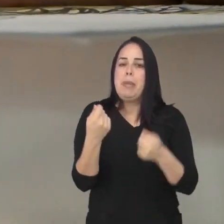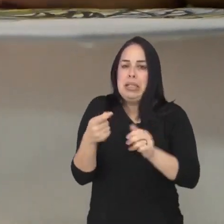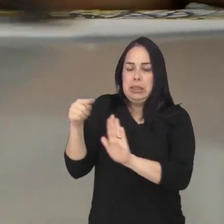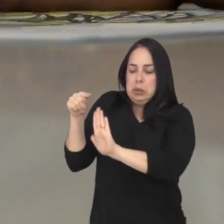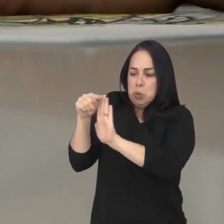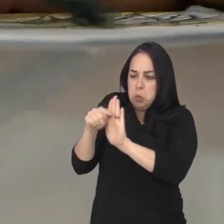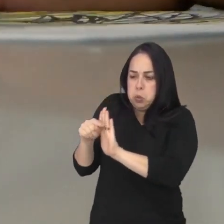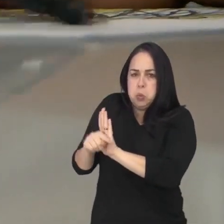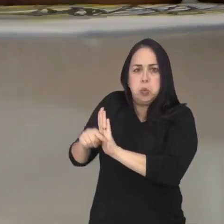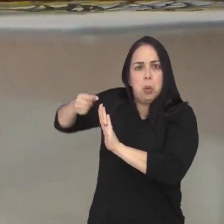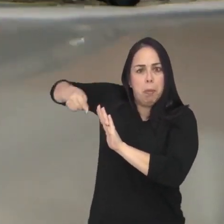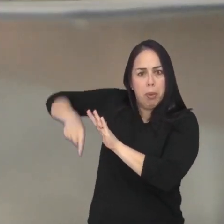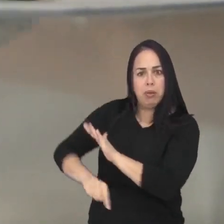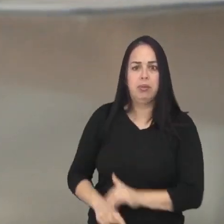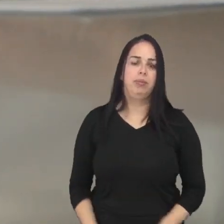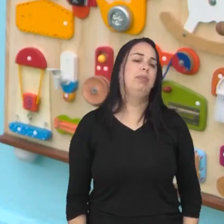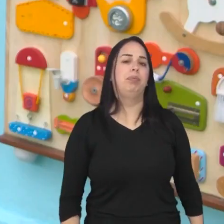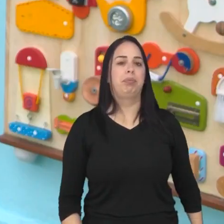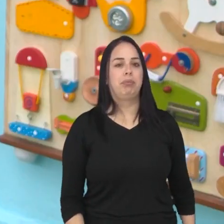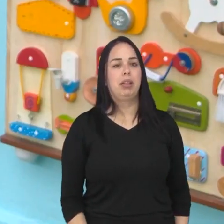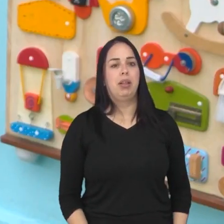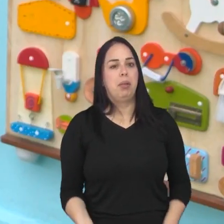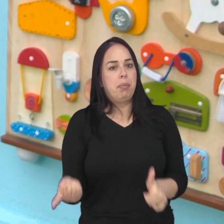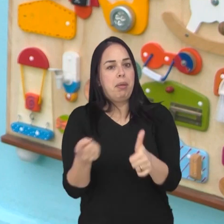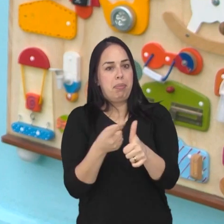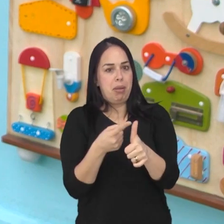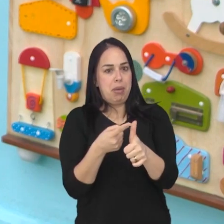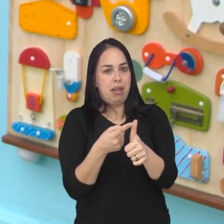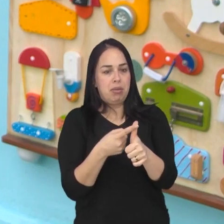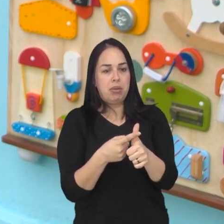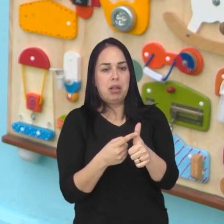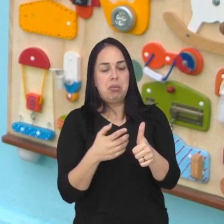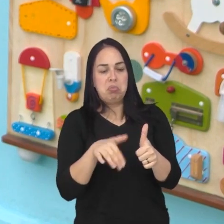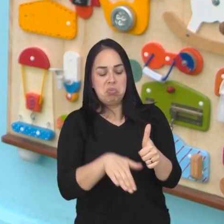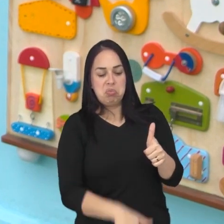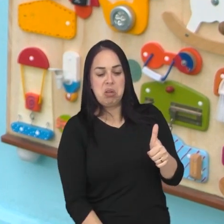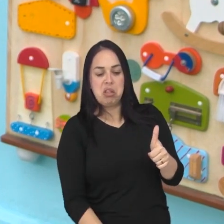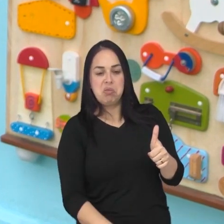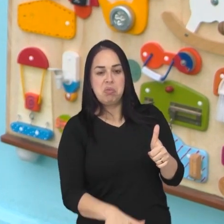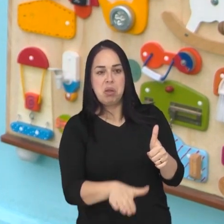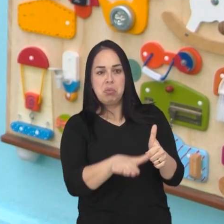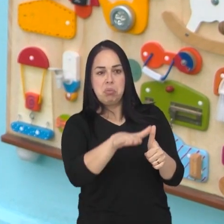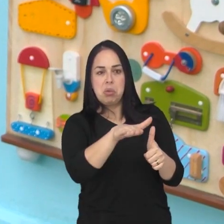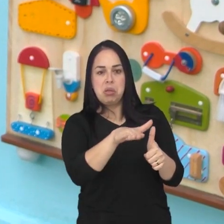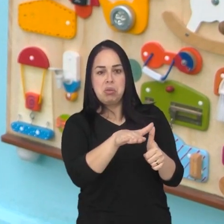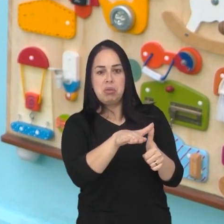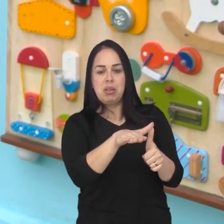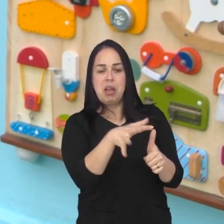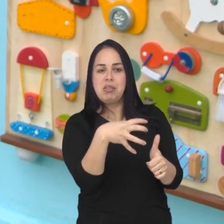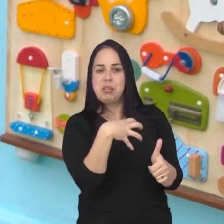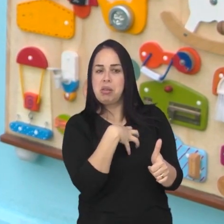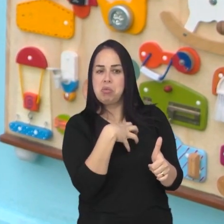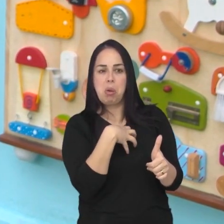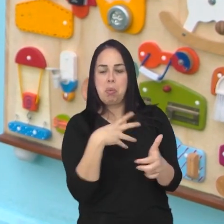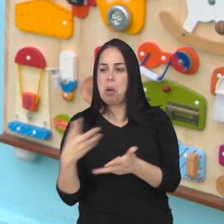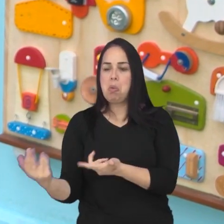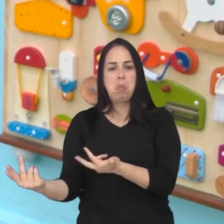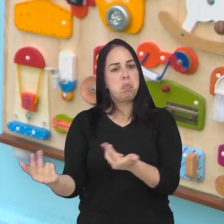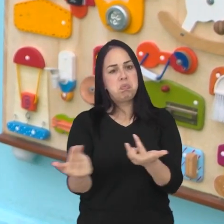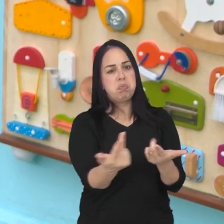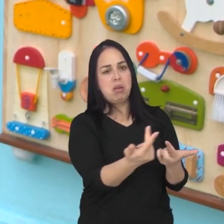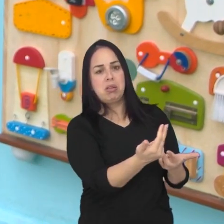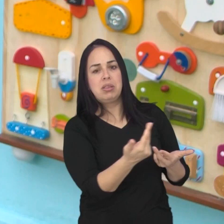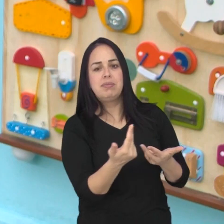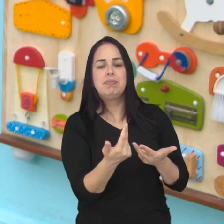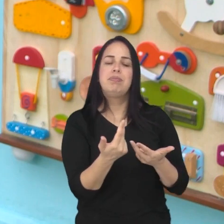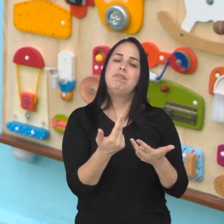exige investigação criteriosa. Neste primeiro momento do desenvolvimento da criança, muitos sintomas são